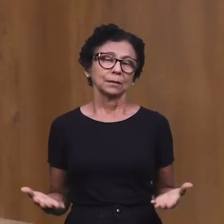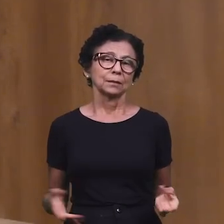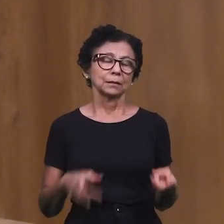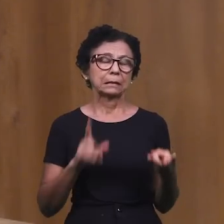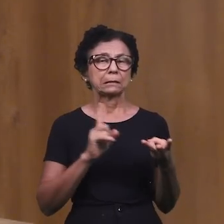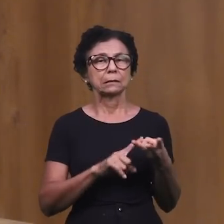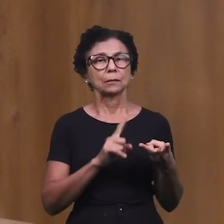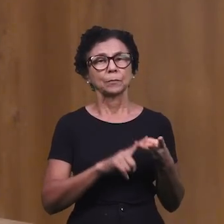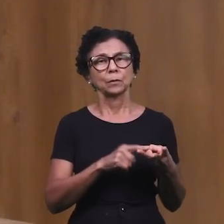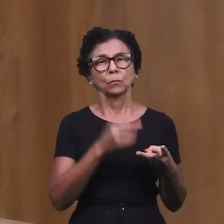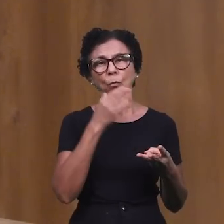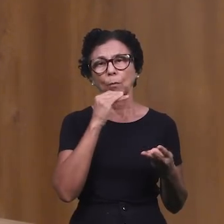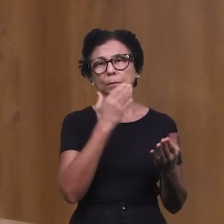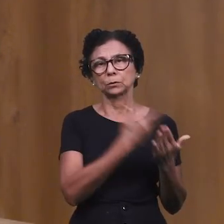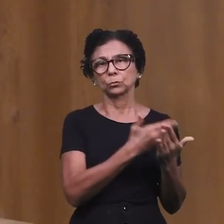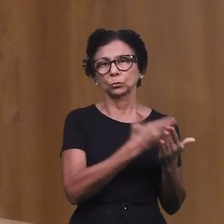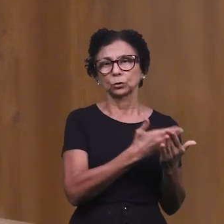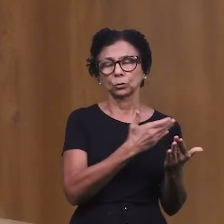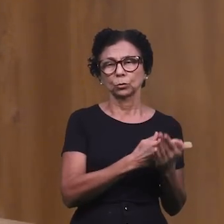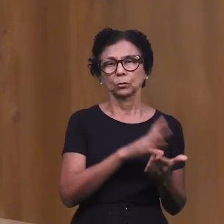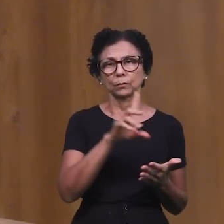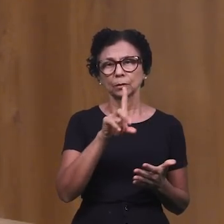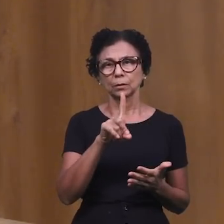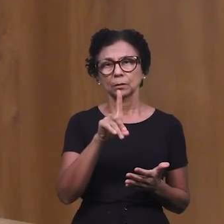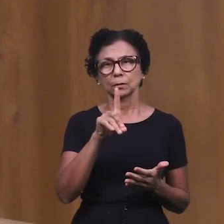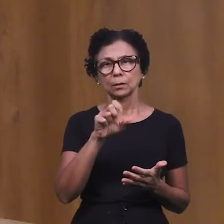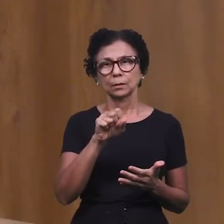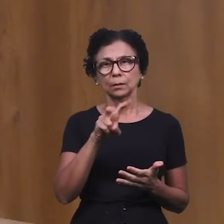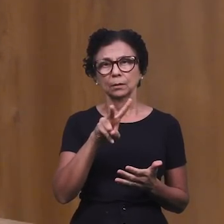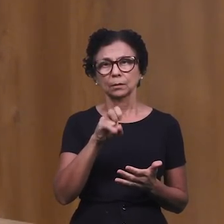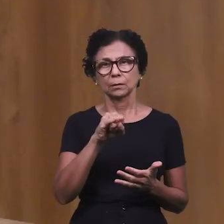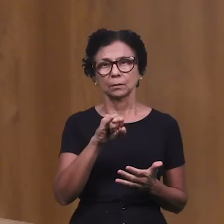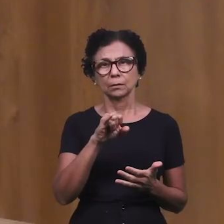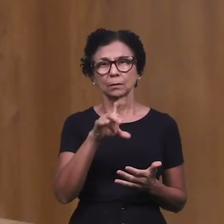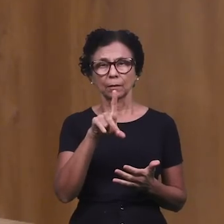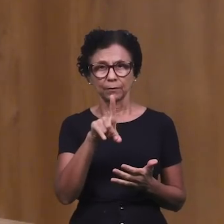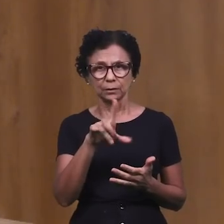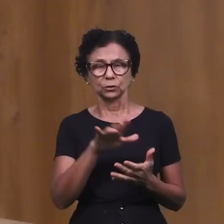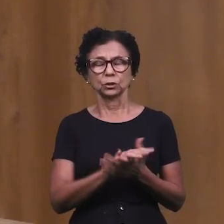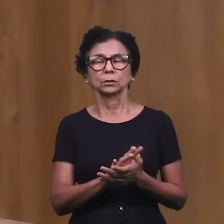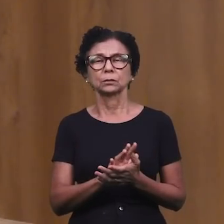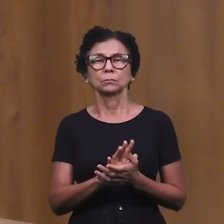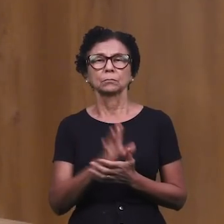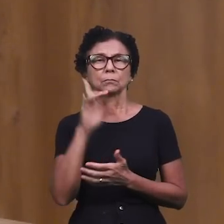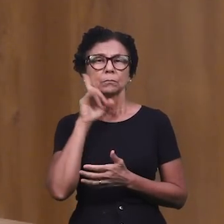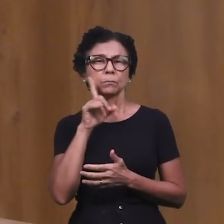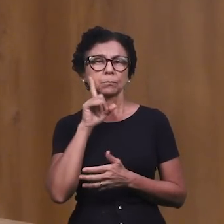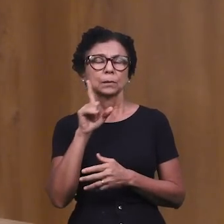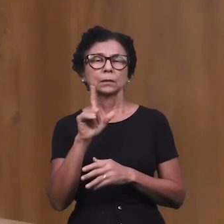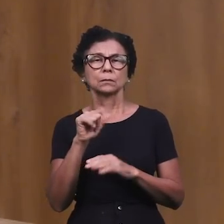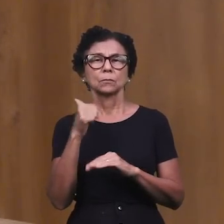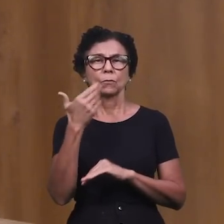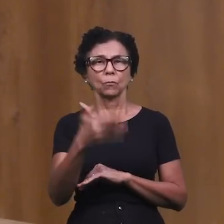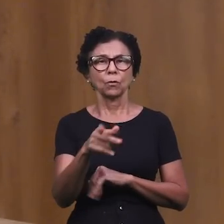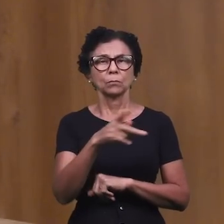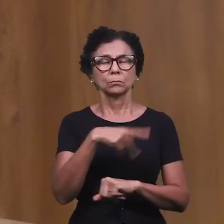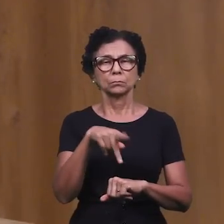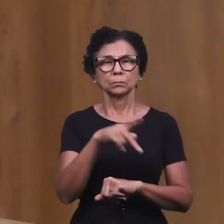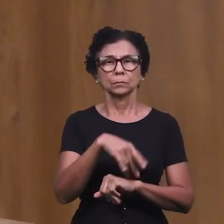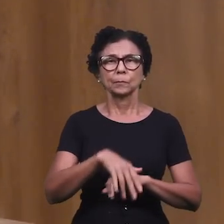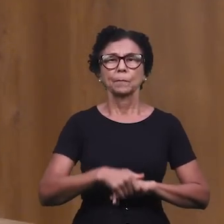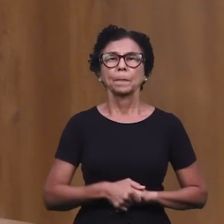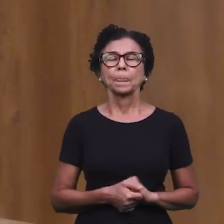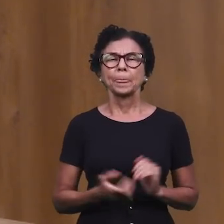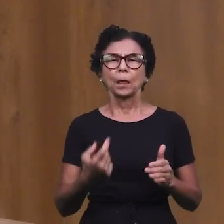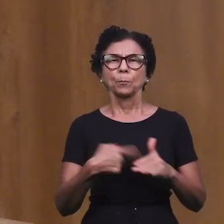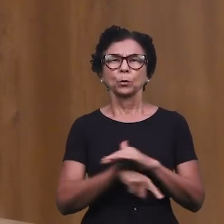Um outro estudioso, David Deutsch, que é um físico israelense da Universidade de Oxford, pioneiro no campo dos computadores quânticos e